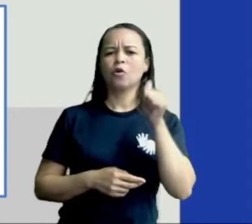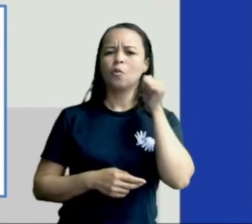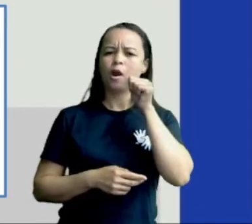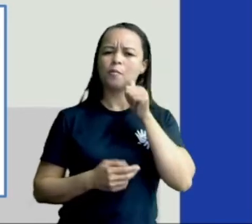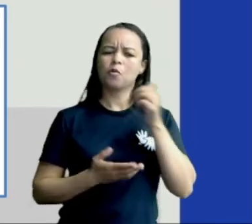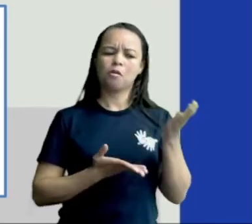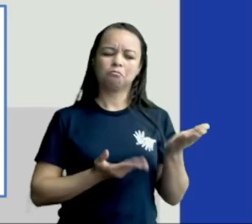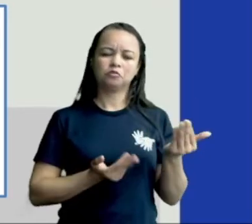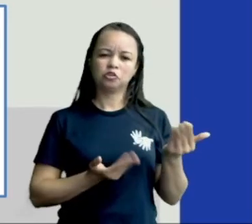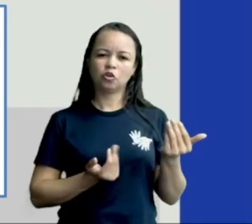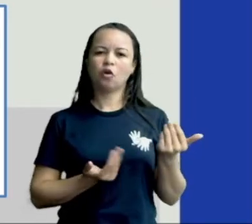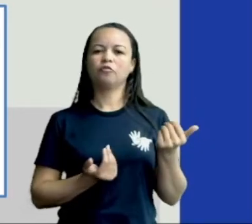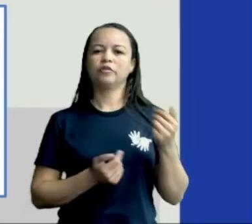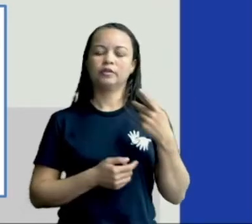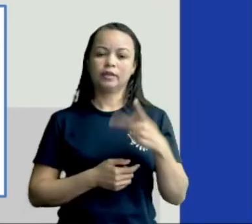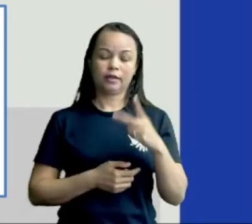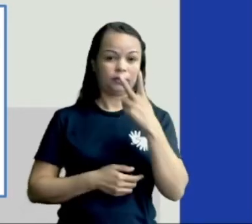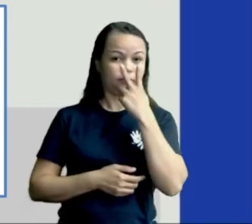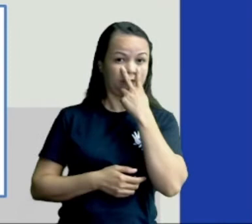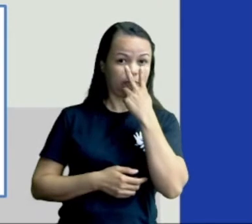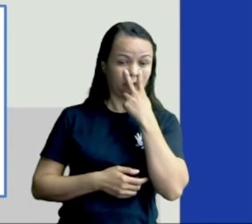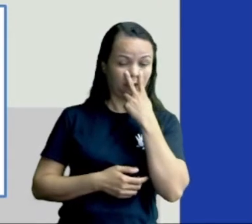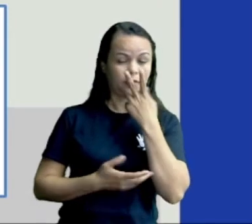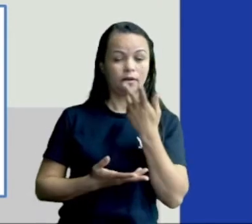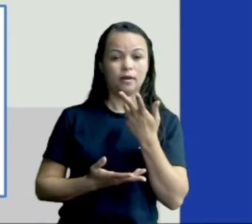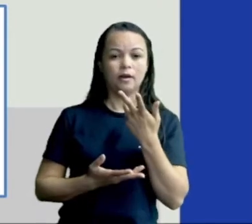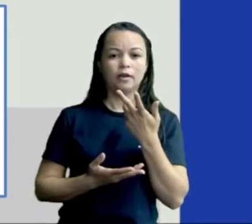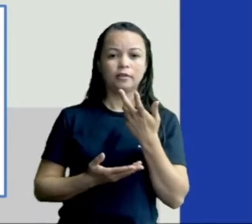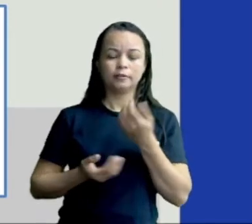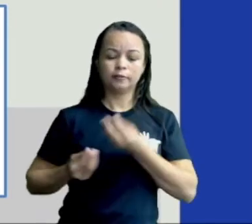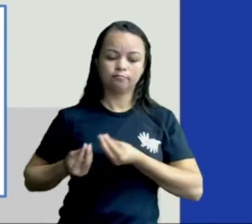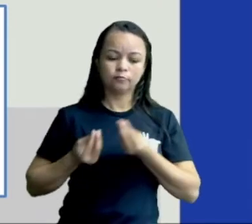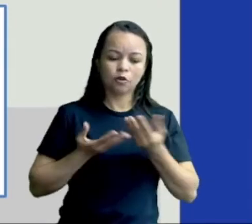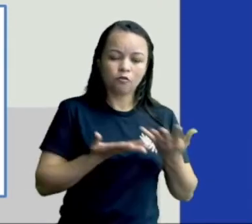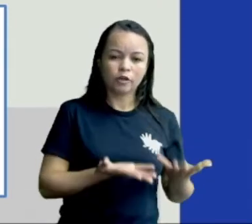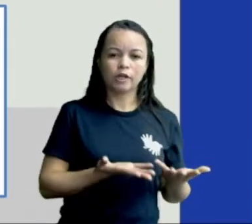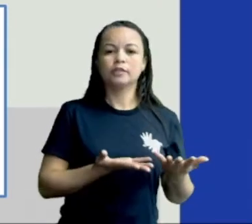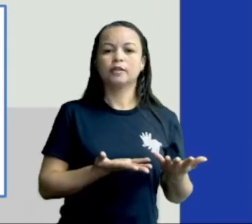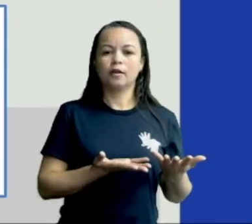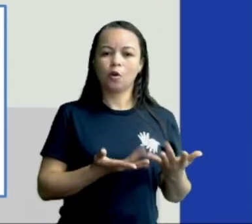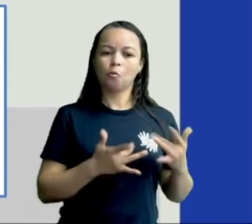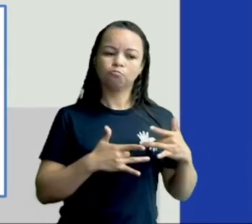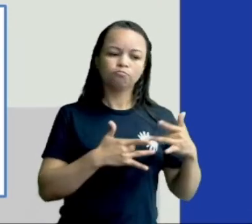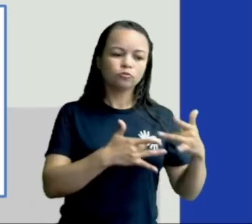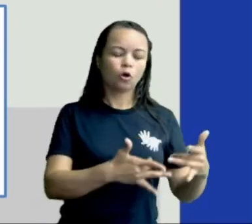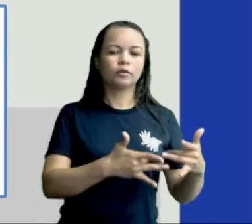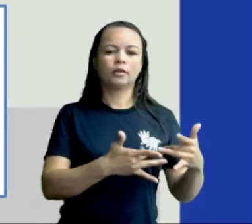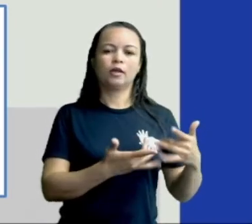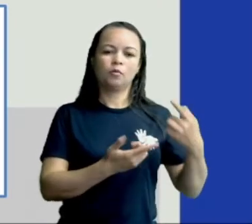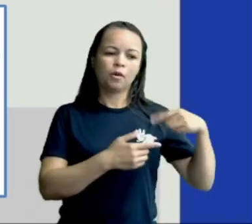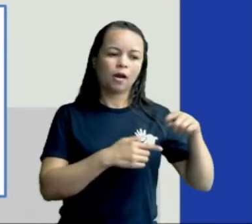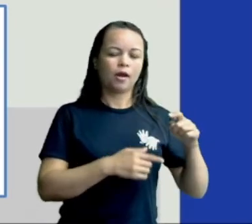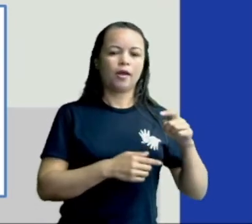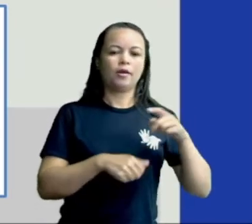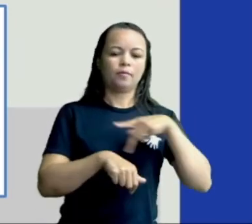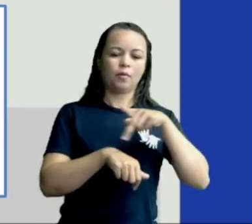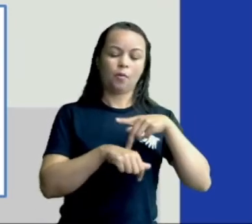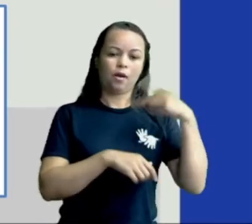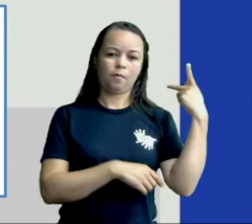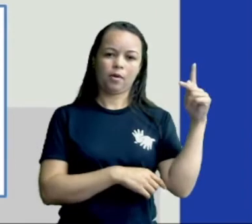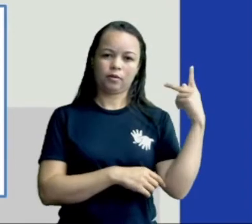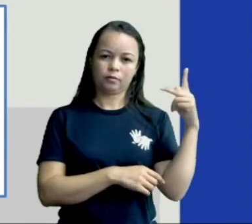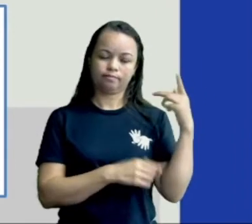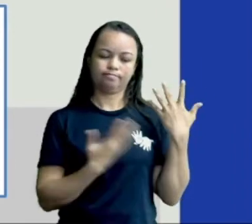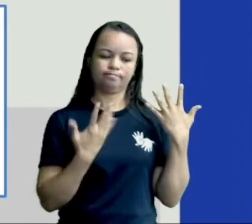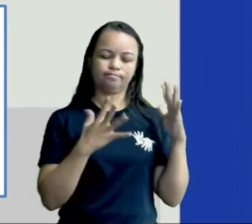jovem antonense, aqui de Vitória, que se ofereceu para prestar serviços humanitários na Guerra do Paraguai. Em sua